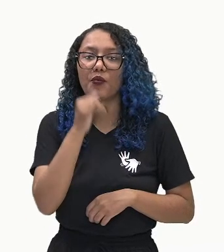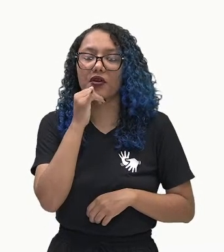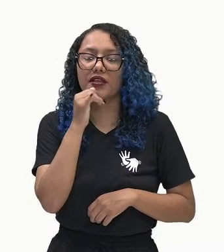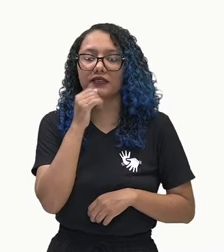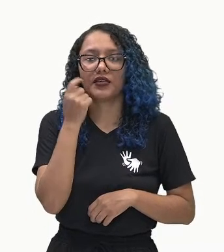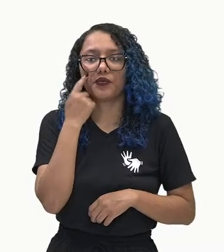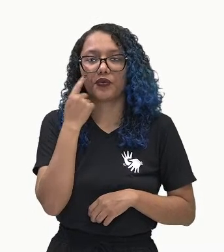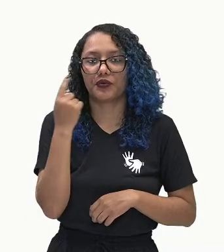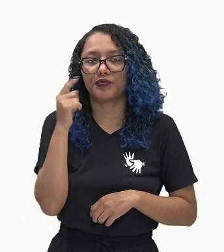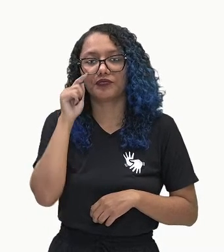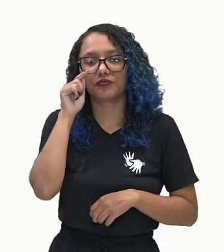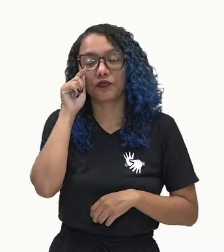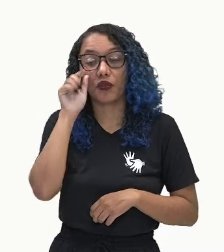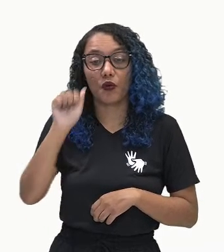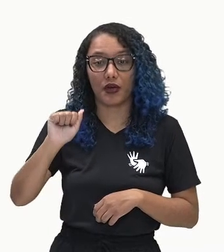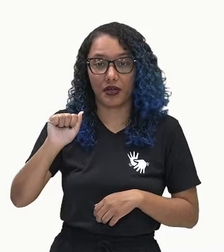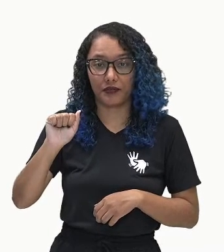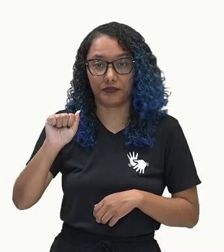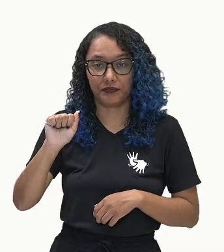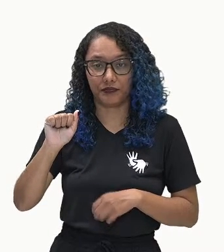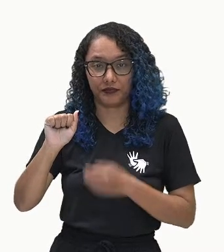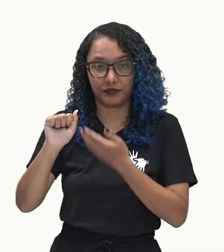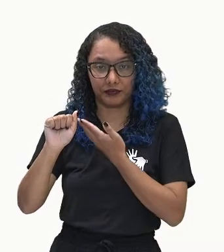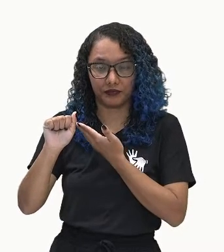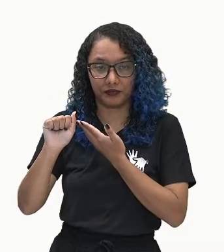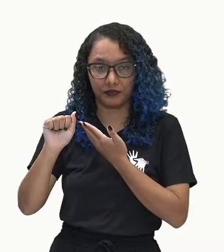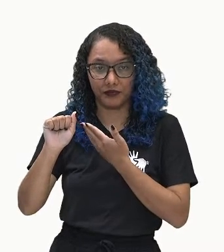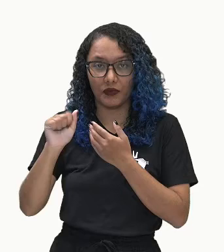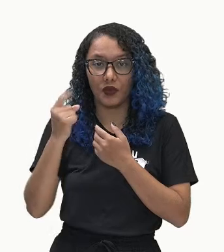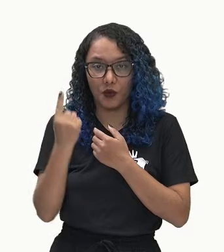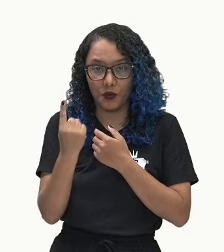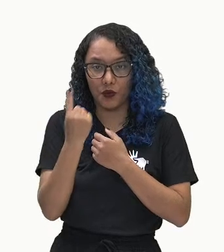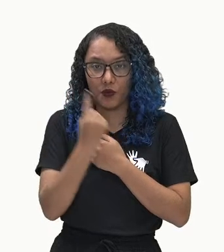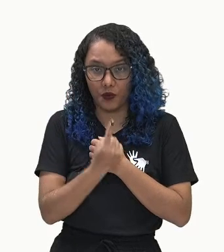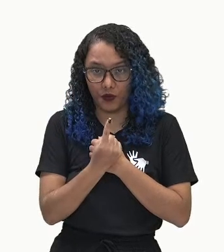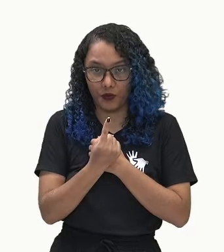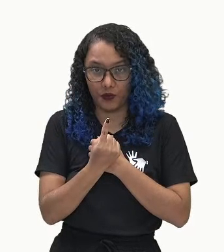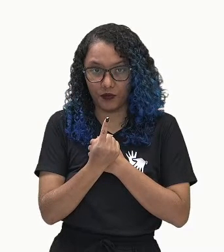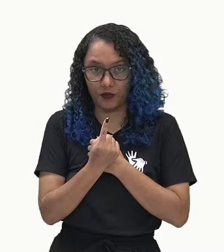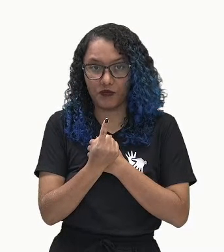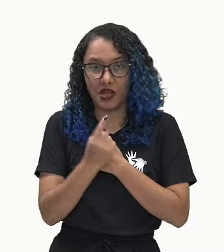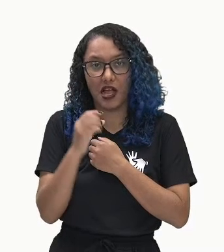o ponto A igual a 1 e 1, de coordenadas 1 e 1.